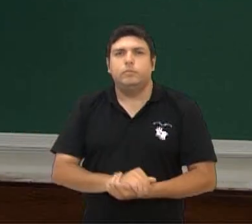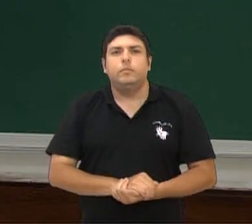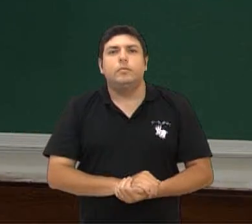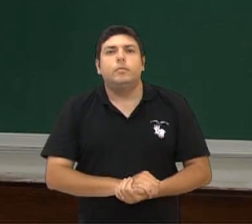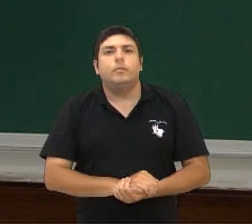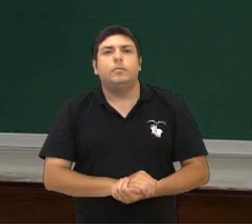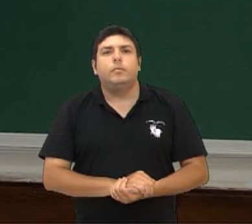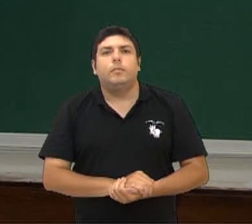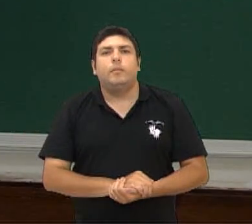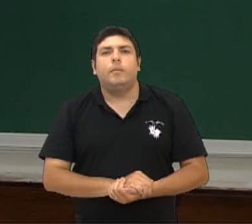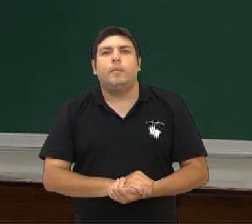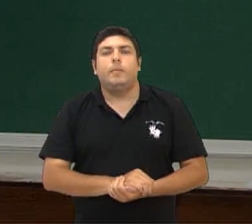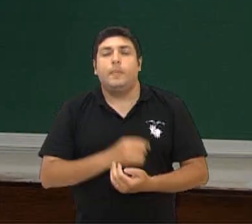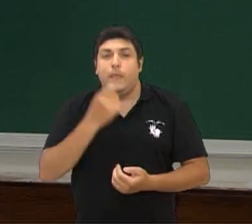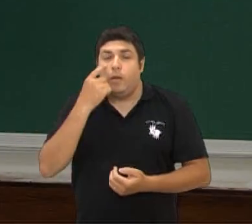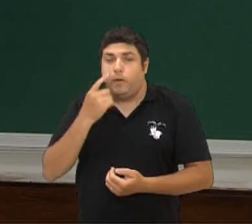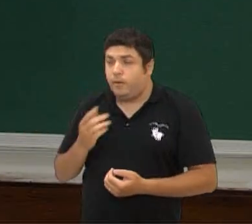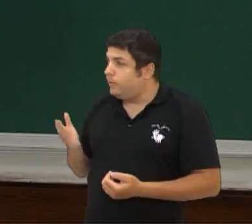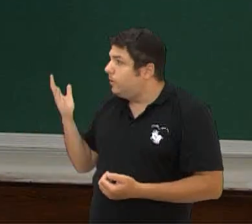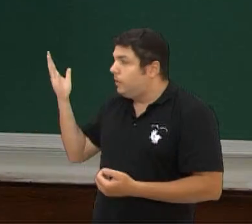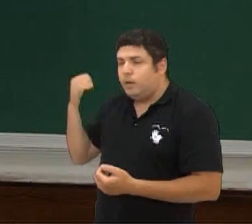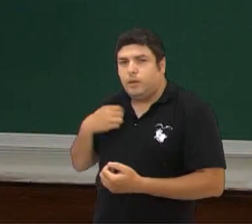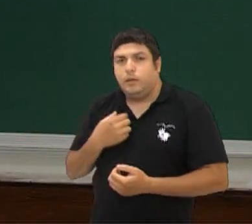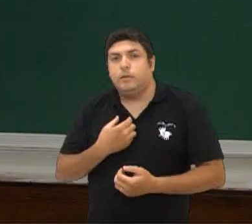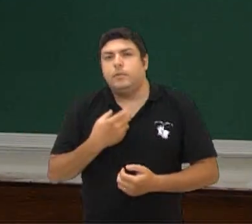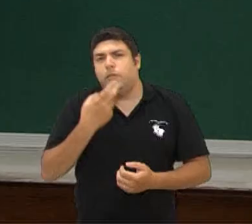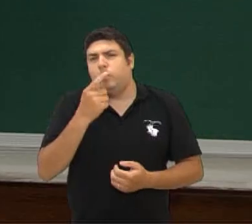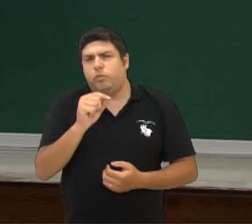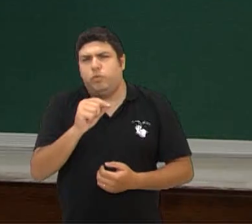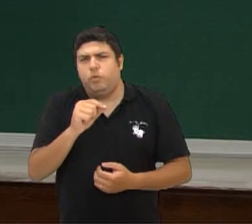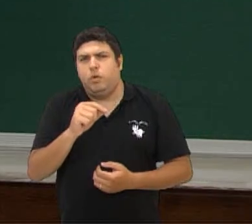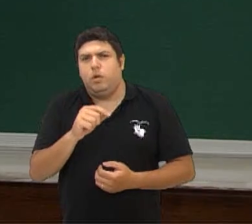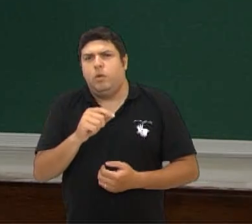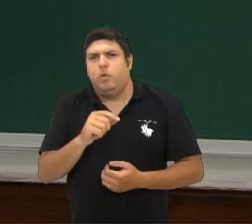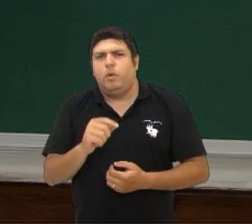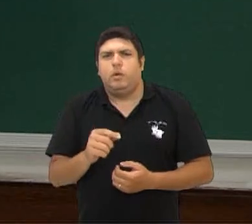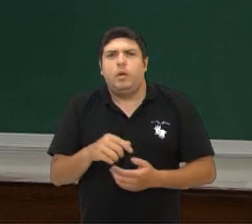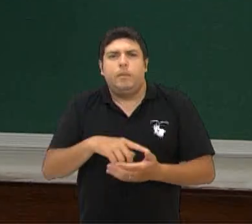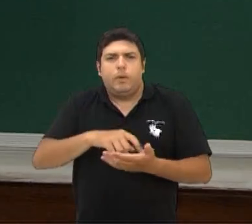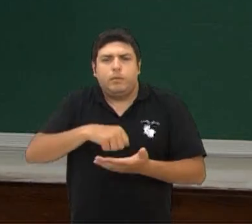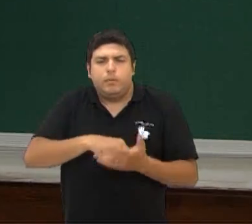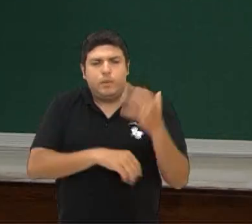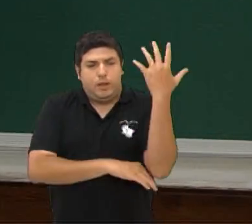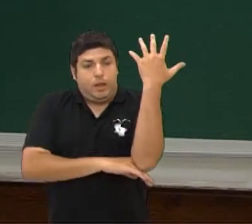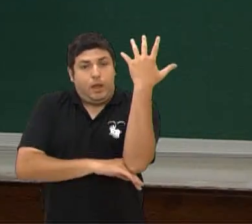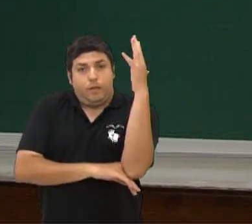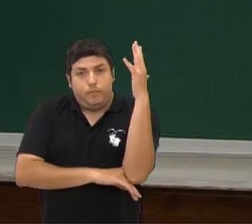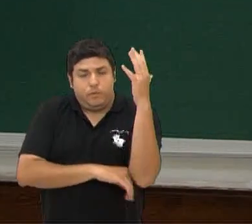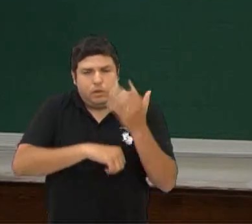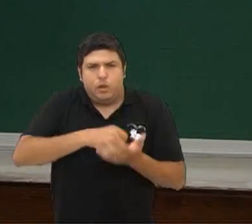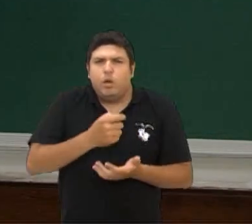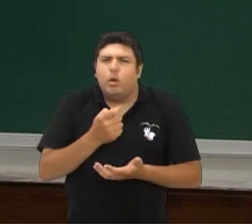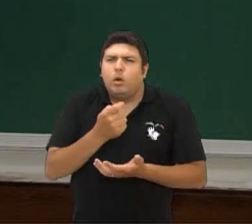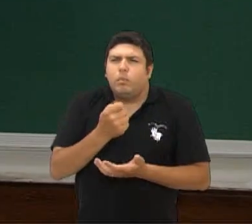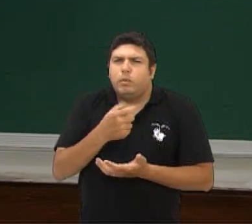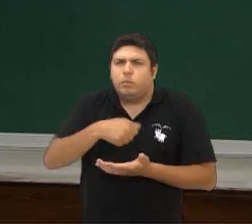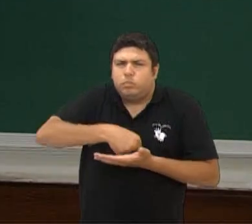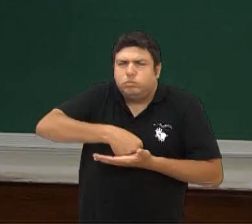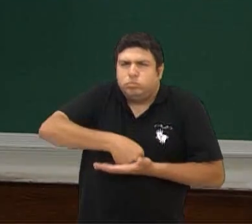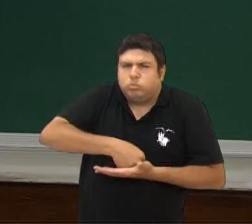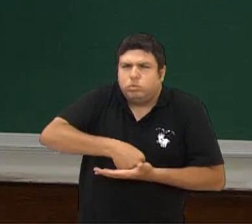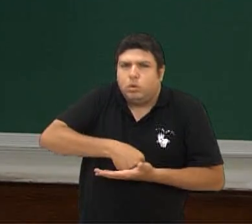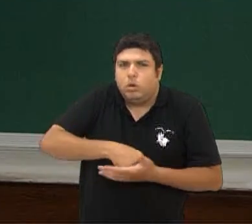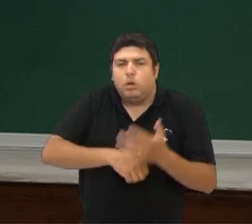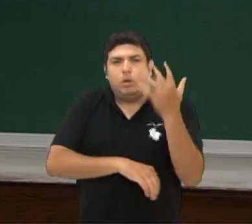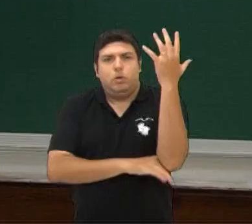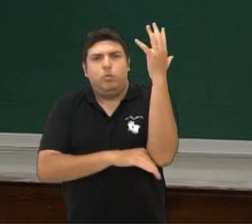E olha só, está dizendo aqui que sempre vai do local onde tem alta pressão para baixa pressão. E as florestas formam um local de baixa pressão. Por isso que elas